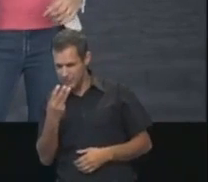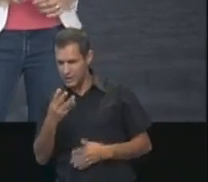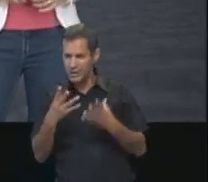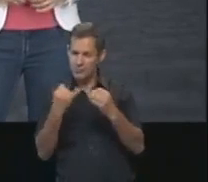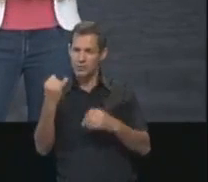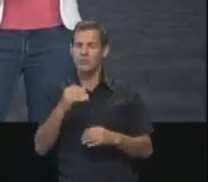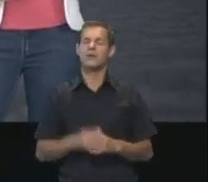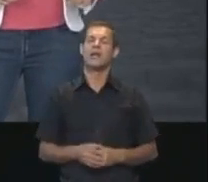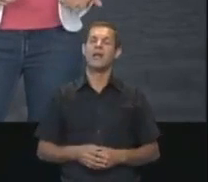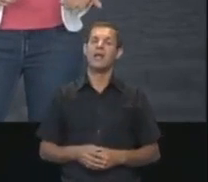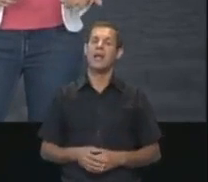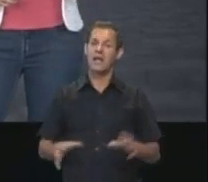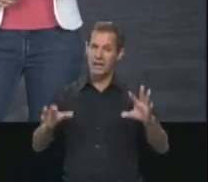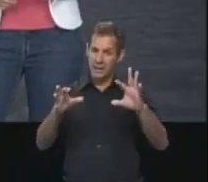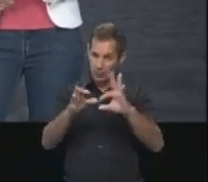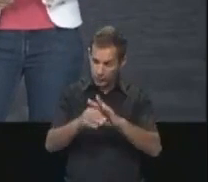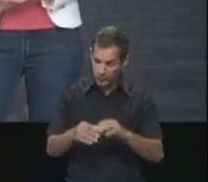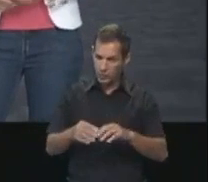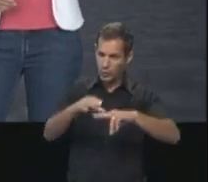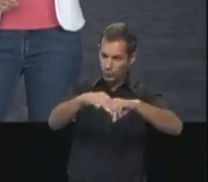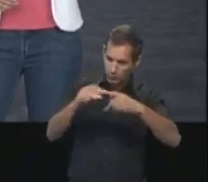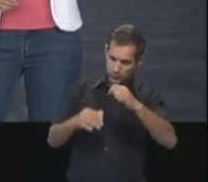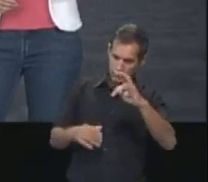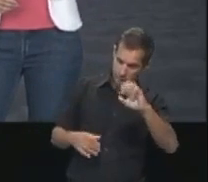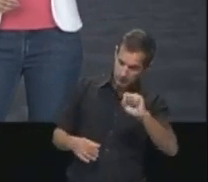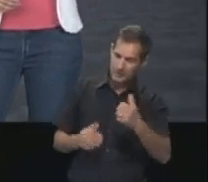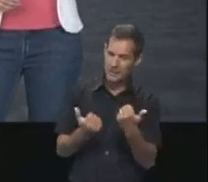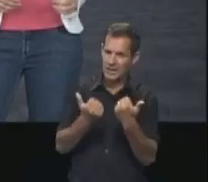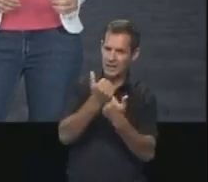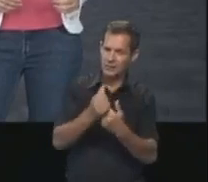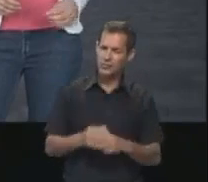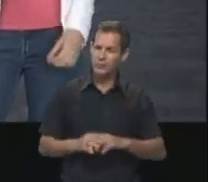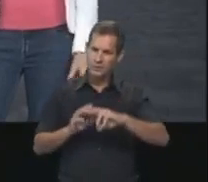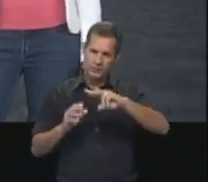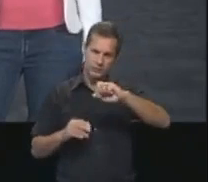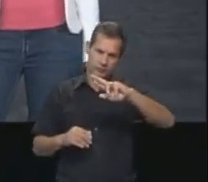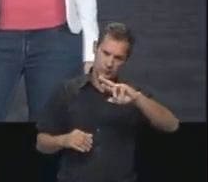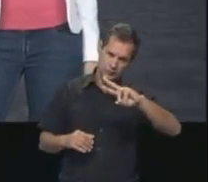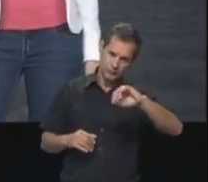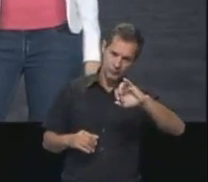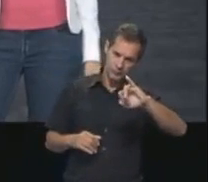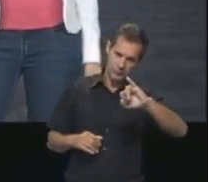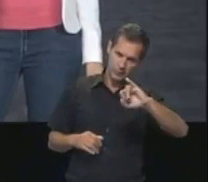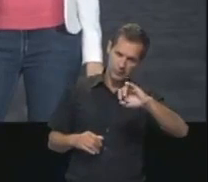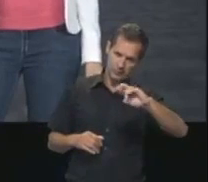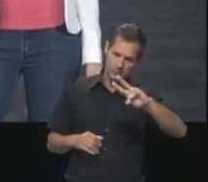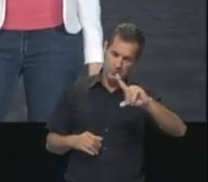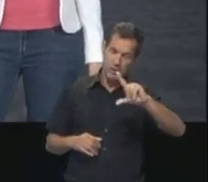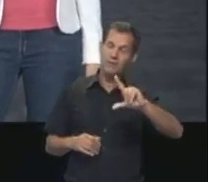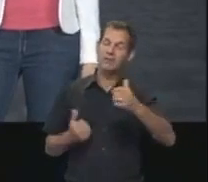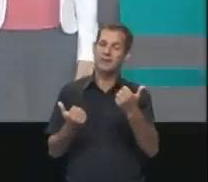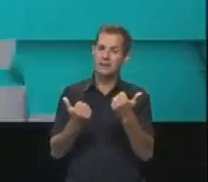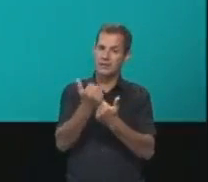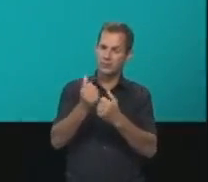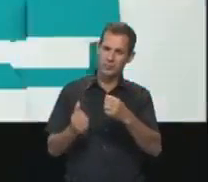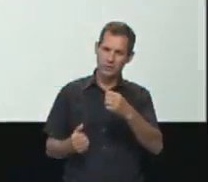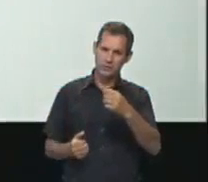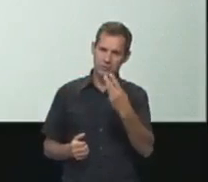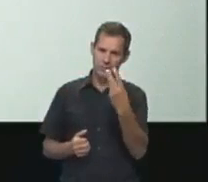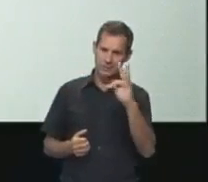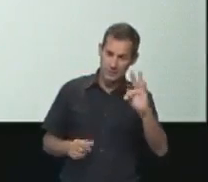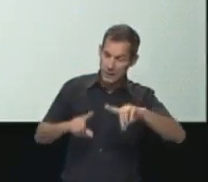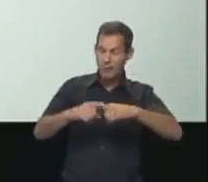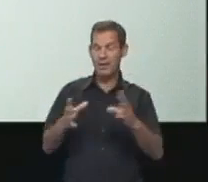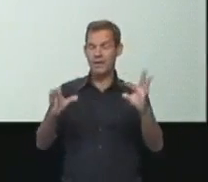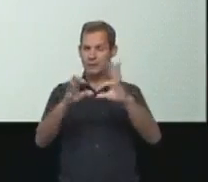muito importantes: a integração por partes, a mudança de variáveis e a substituição trigonométrica.